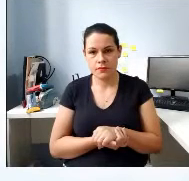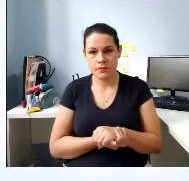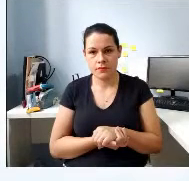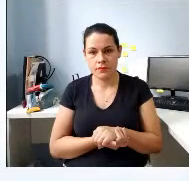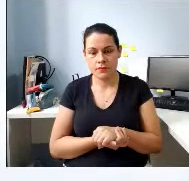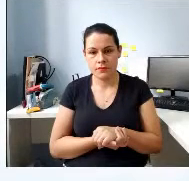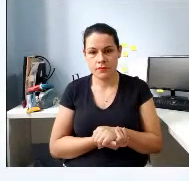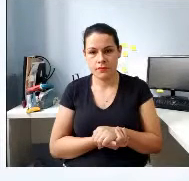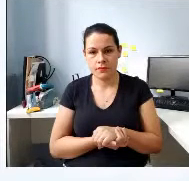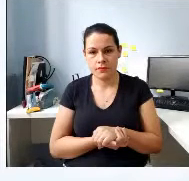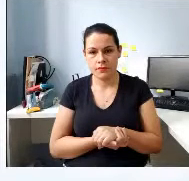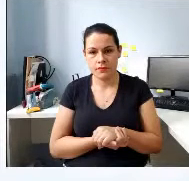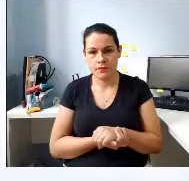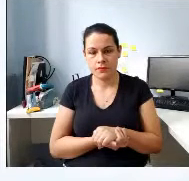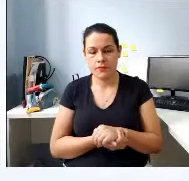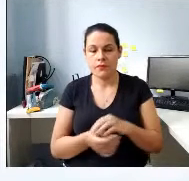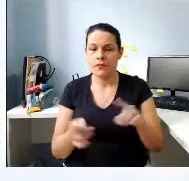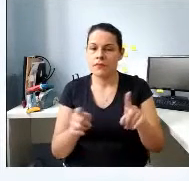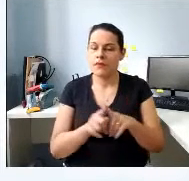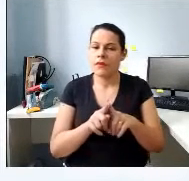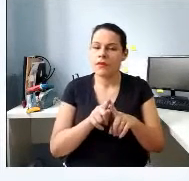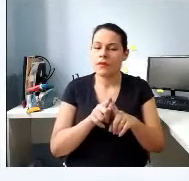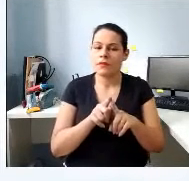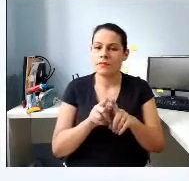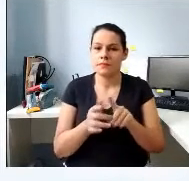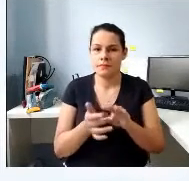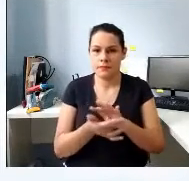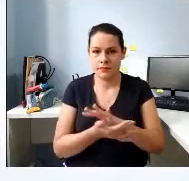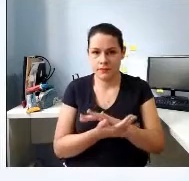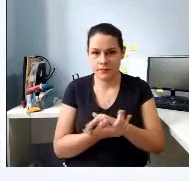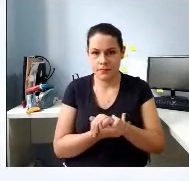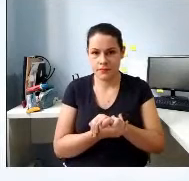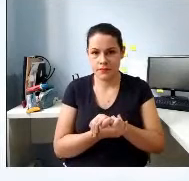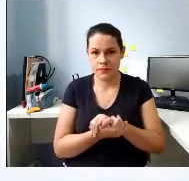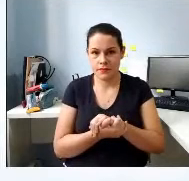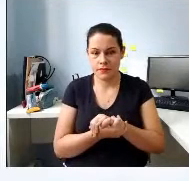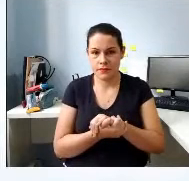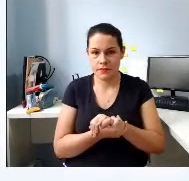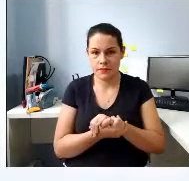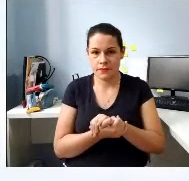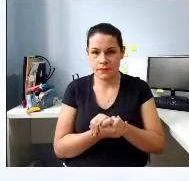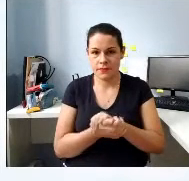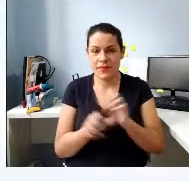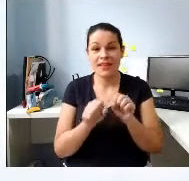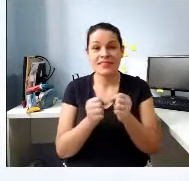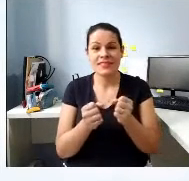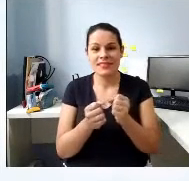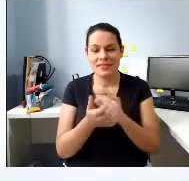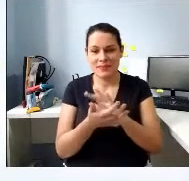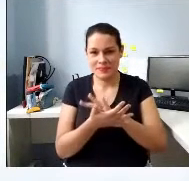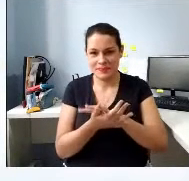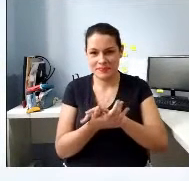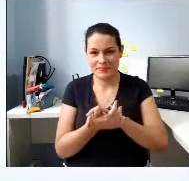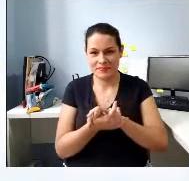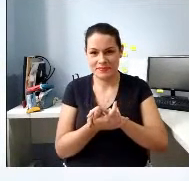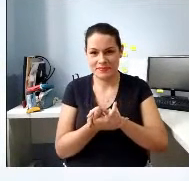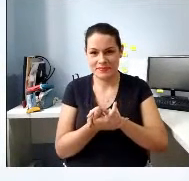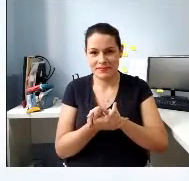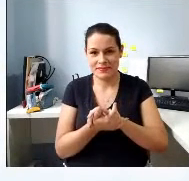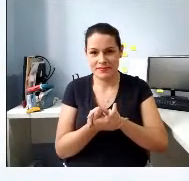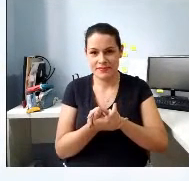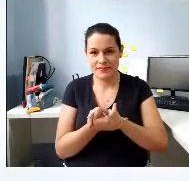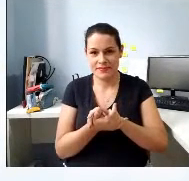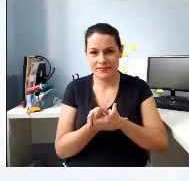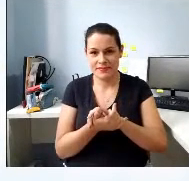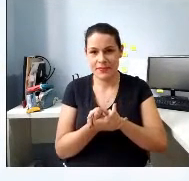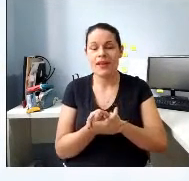outro grupo ali, que é o DEM e o PSDB, que sempre se articulam, né? Com candidaturas, estão tentando